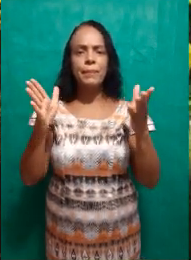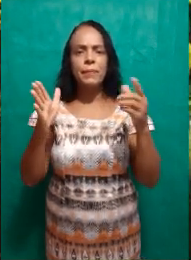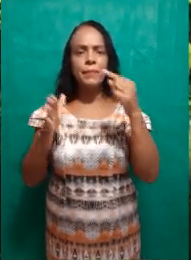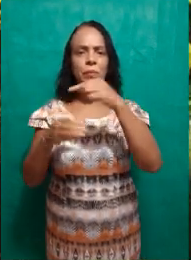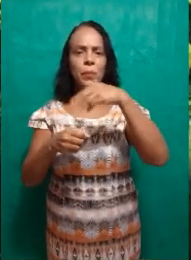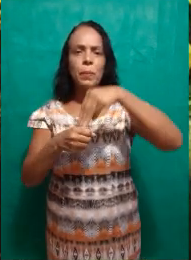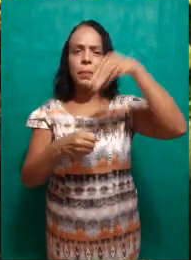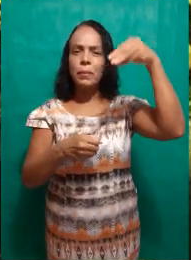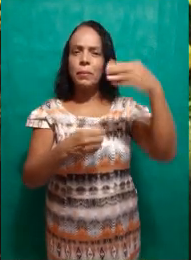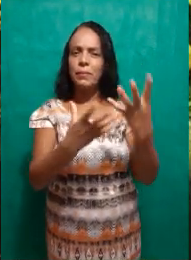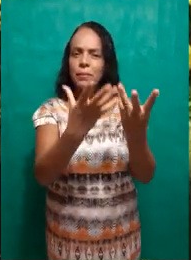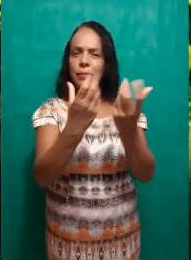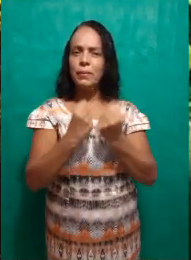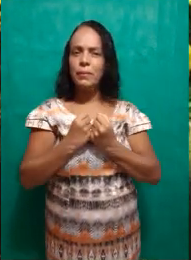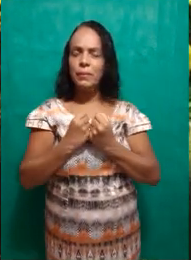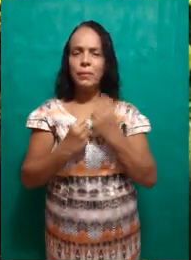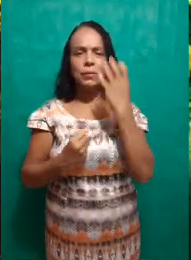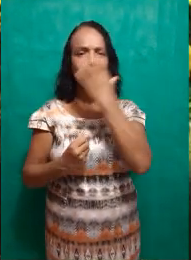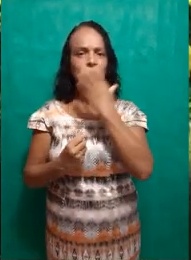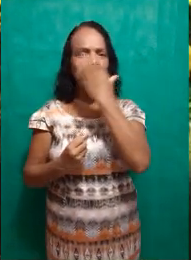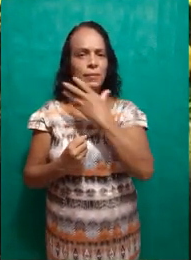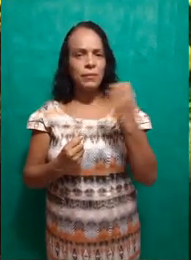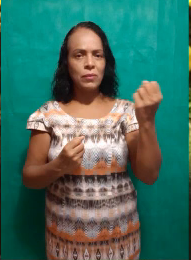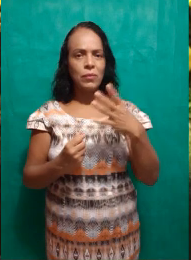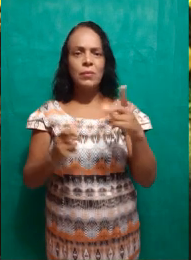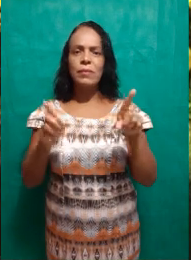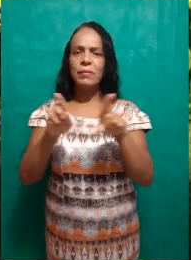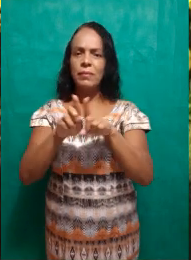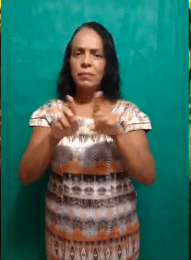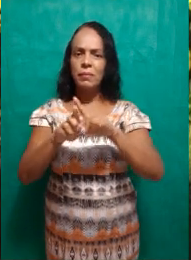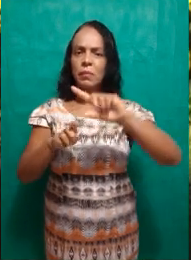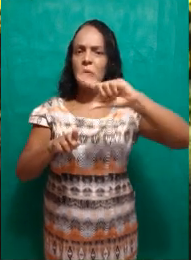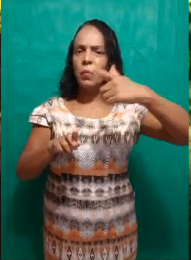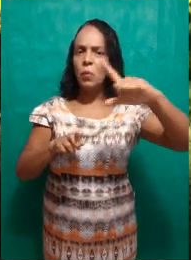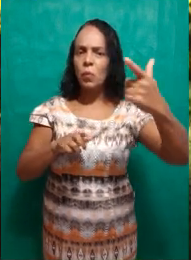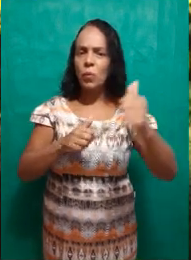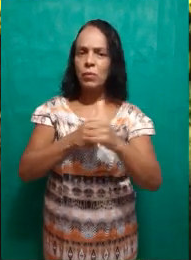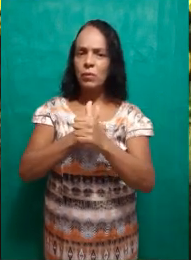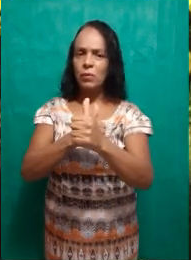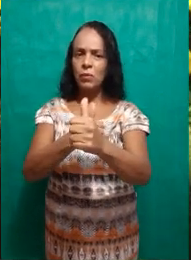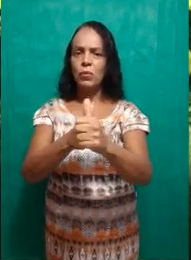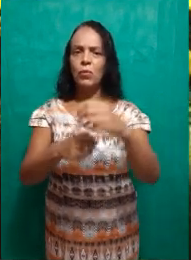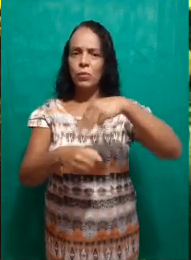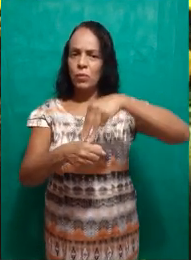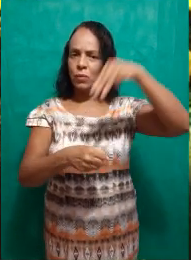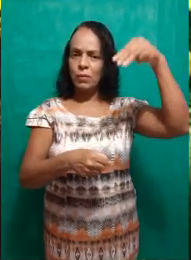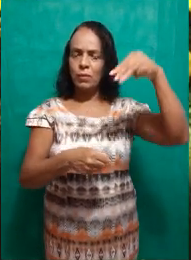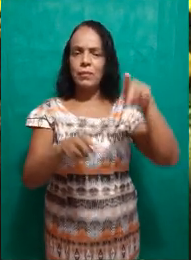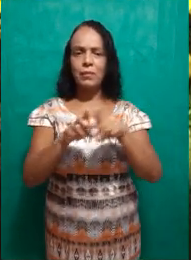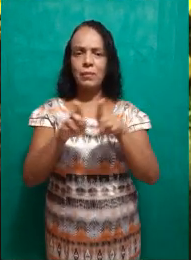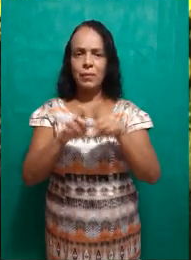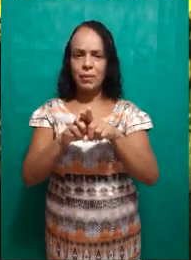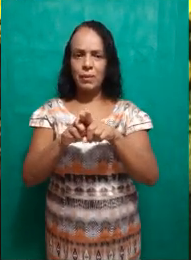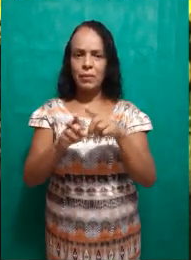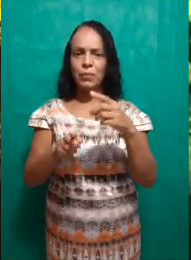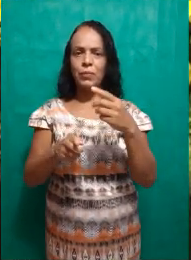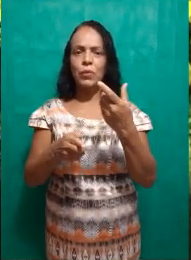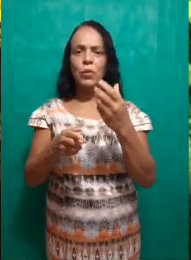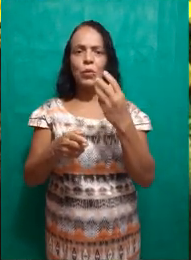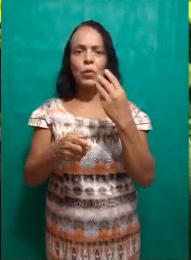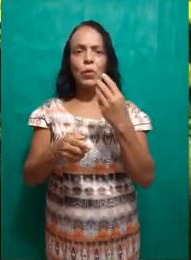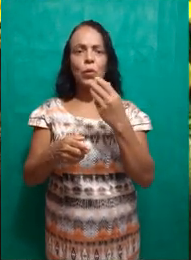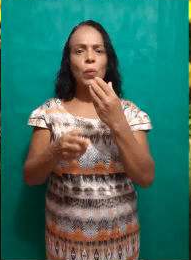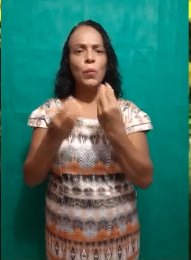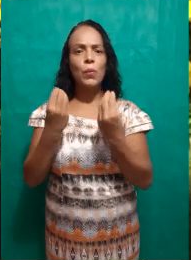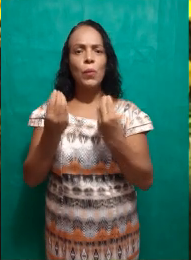foi dada a outros seguidores, como exemplo Germano Guilherme, João Pereira